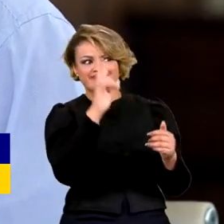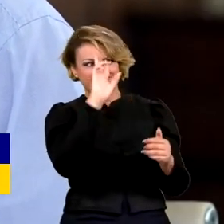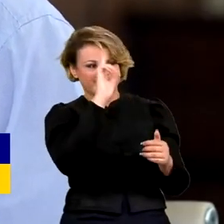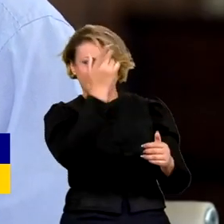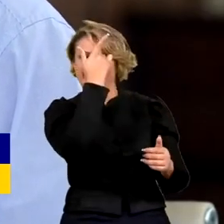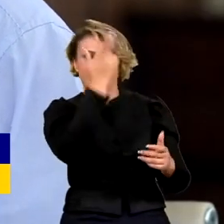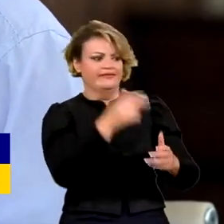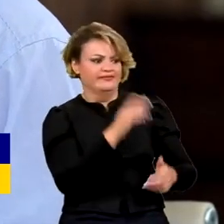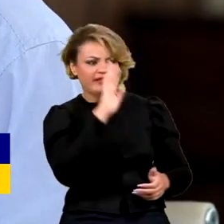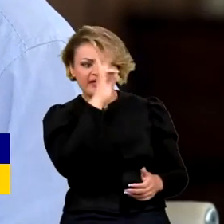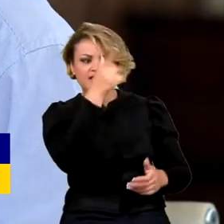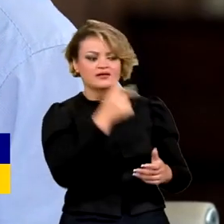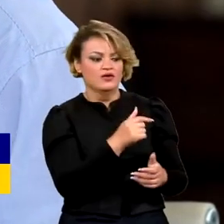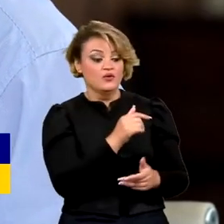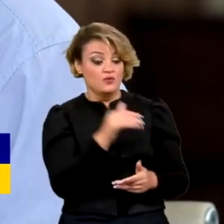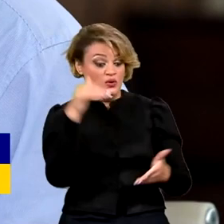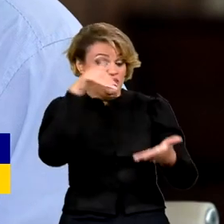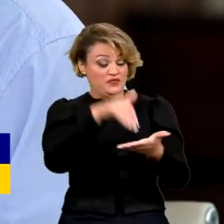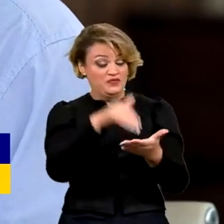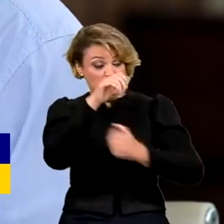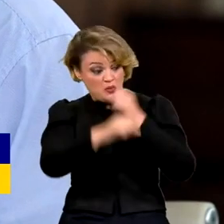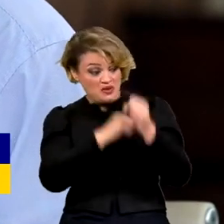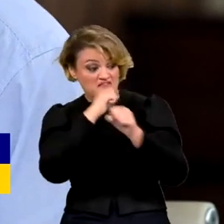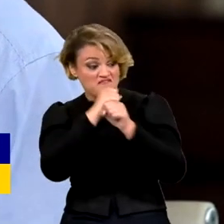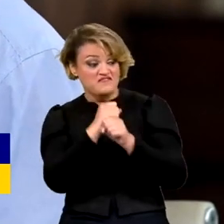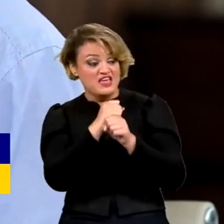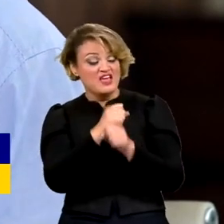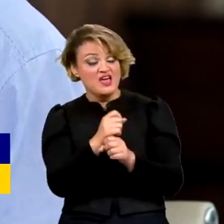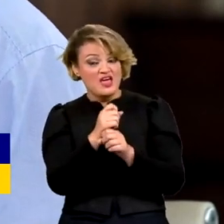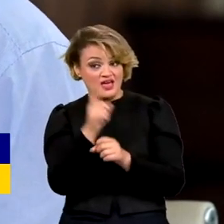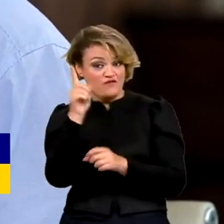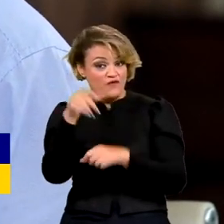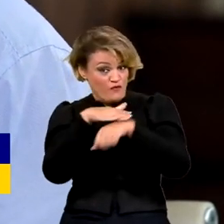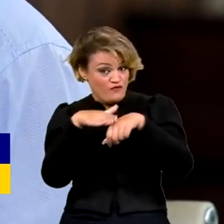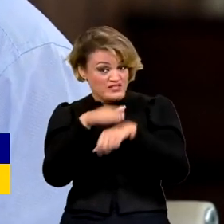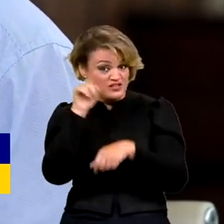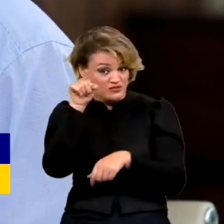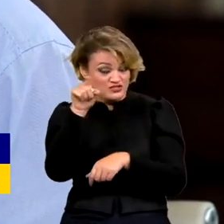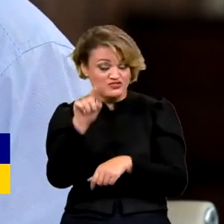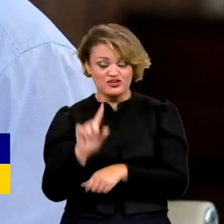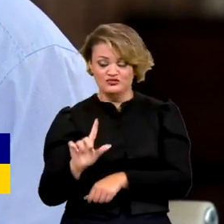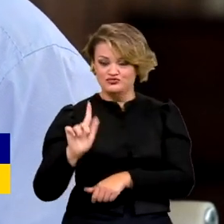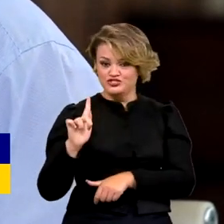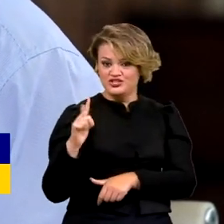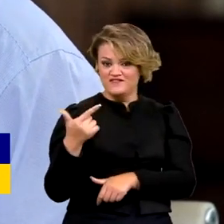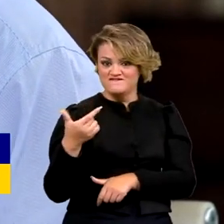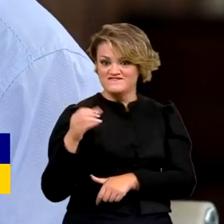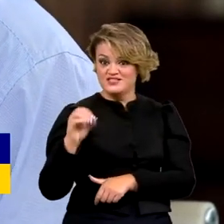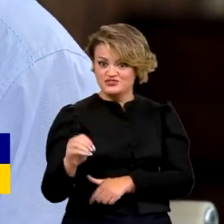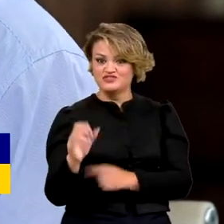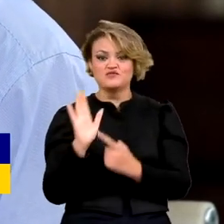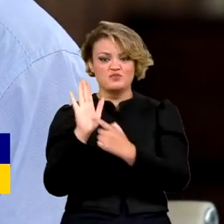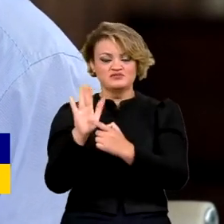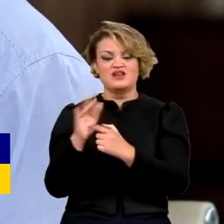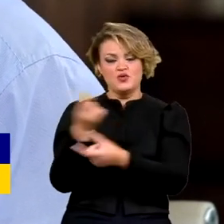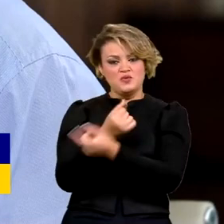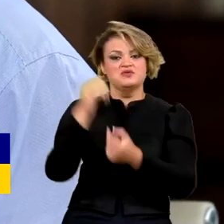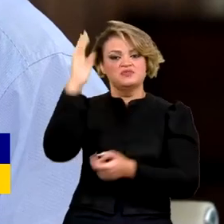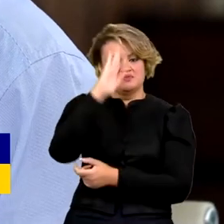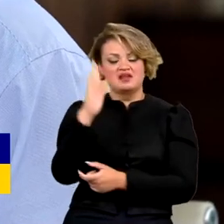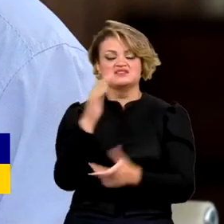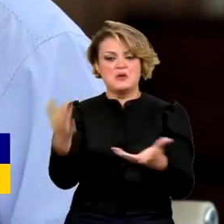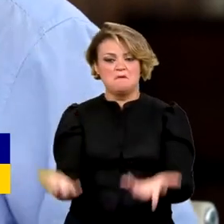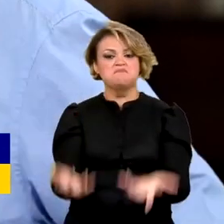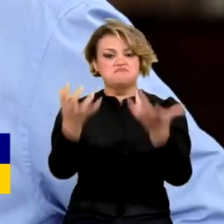eu vou encontrar com a senhora no G20 eu vou lhe provar que a economia brasileira cresceu muito mais do que aquilo que o